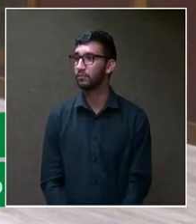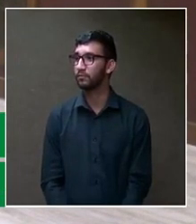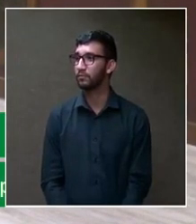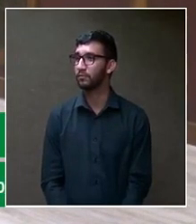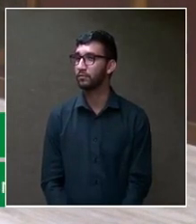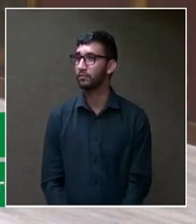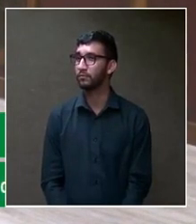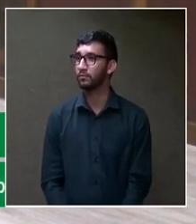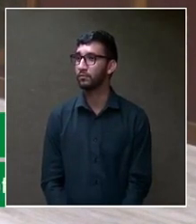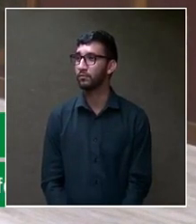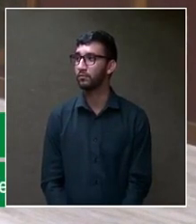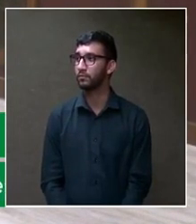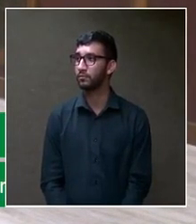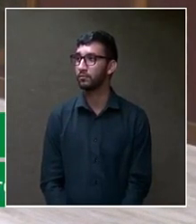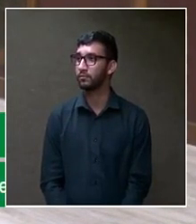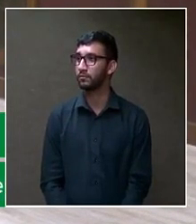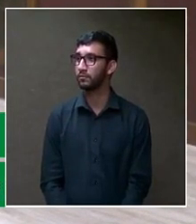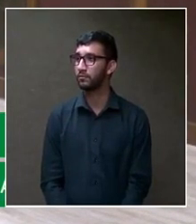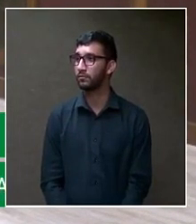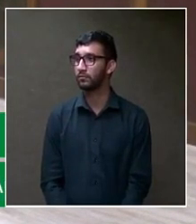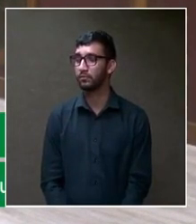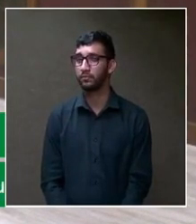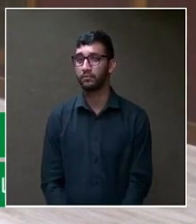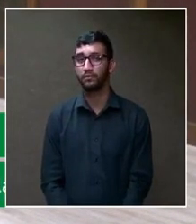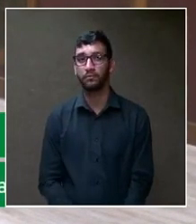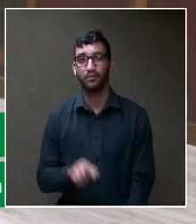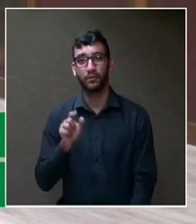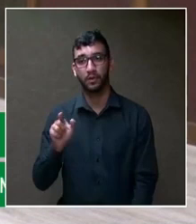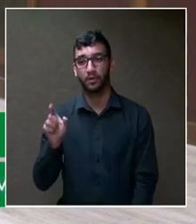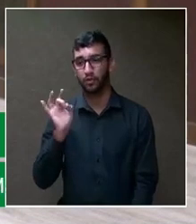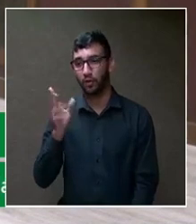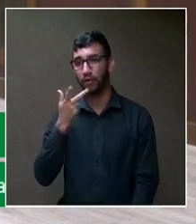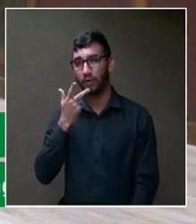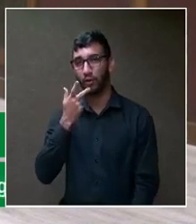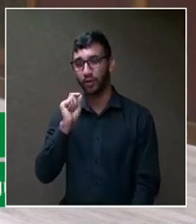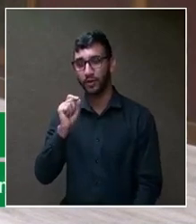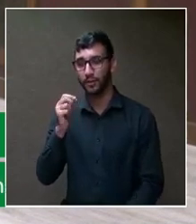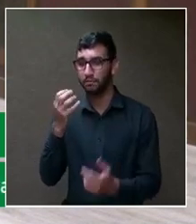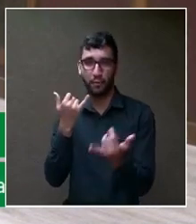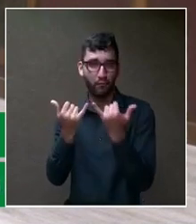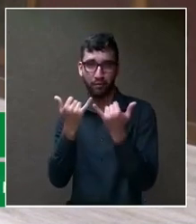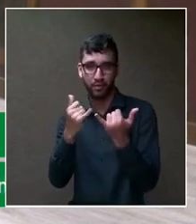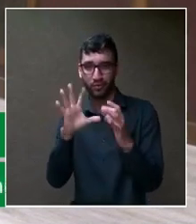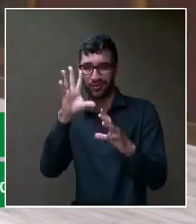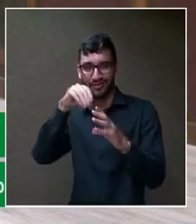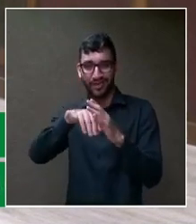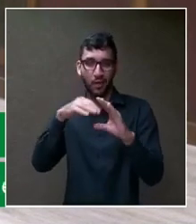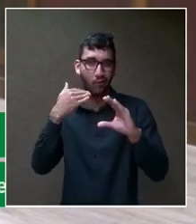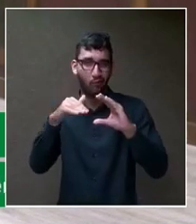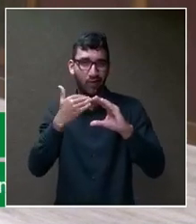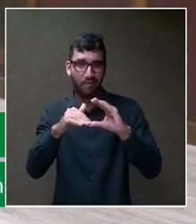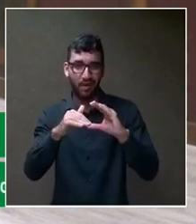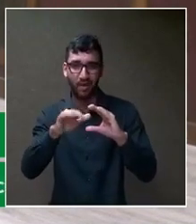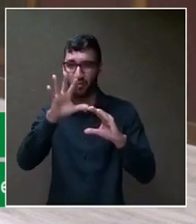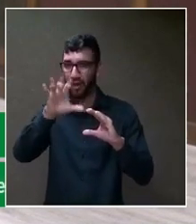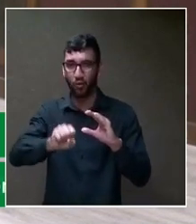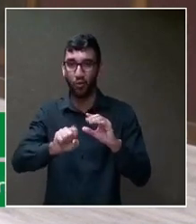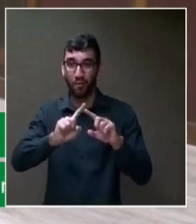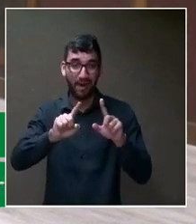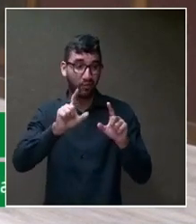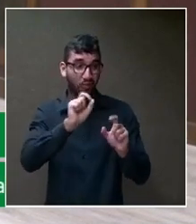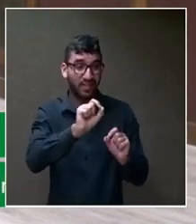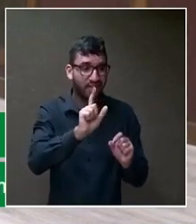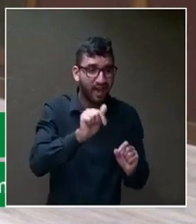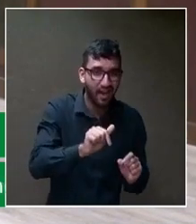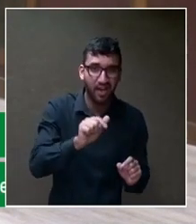Só disse que ela só lhe disse que ele pegou conteúdo isso. Mas relativo o que é, o que foi, qual foi? O Rafael.